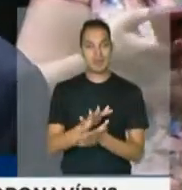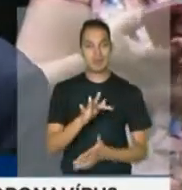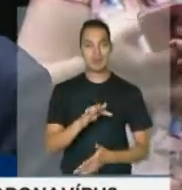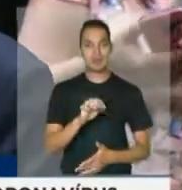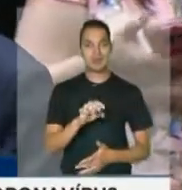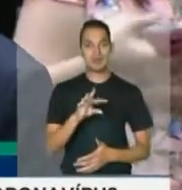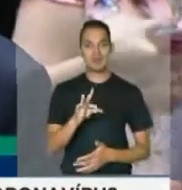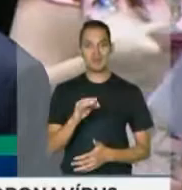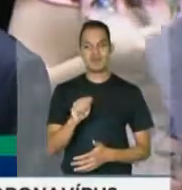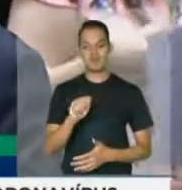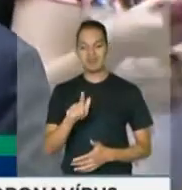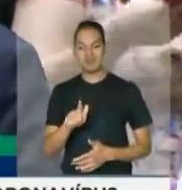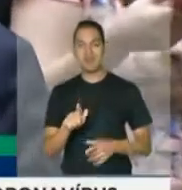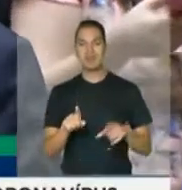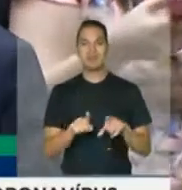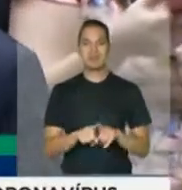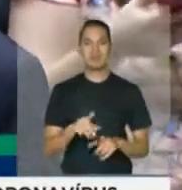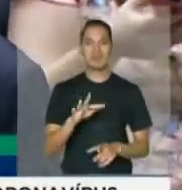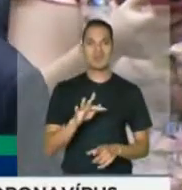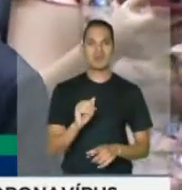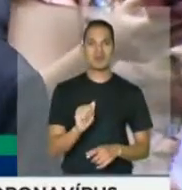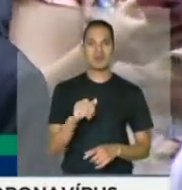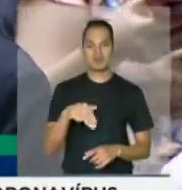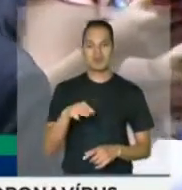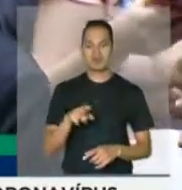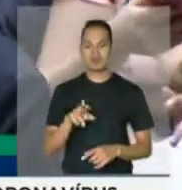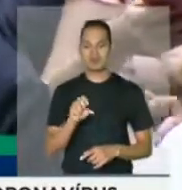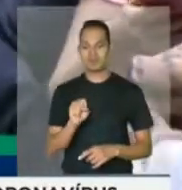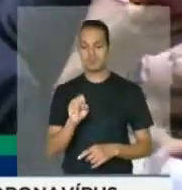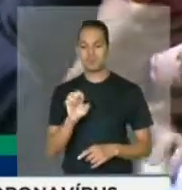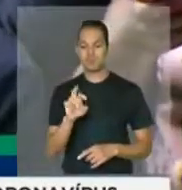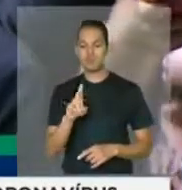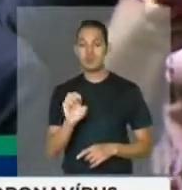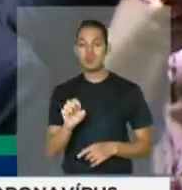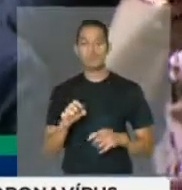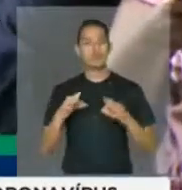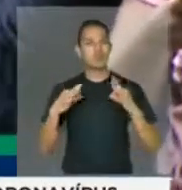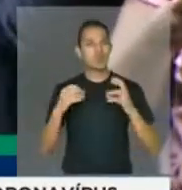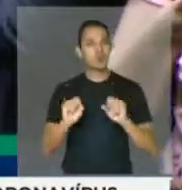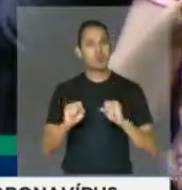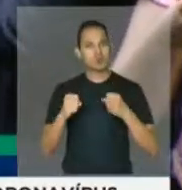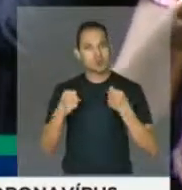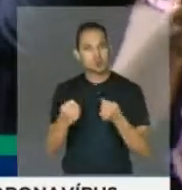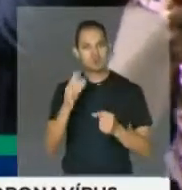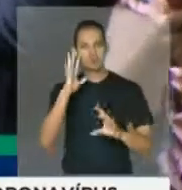aqui a FETAG do Rio Grande do Sul, a FAMURS e todos que se envolveram na busca de solução.